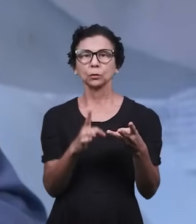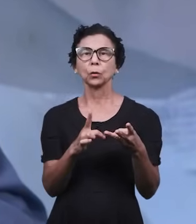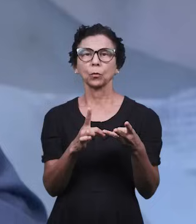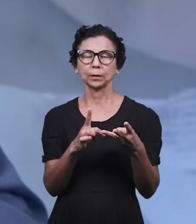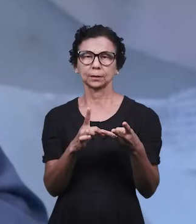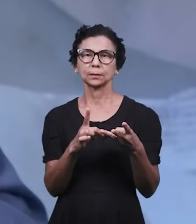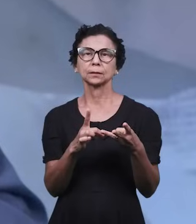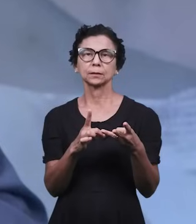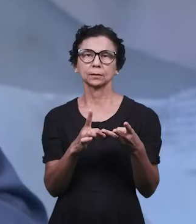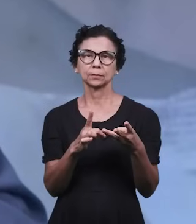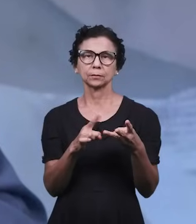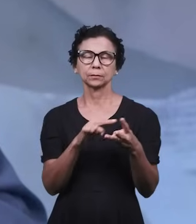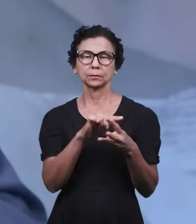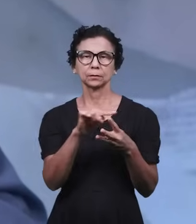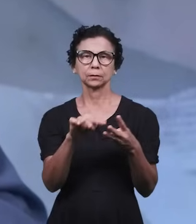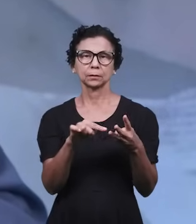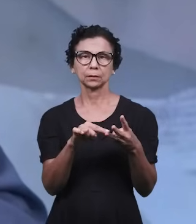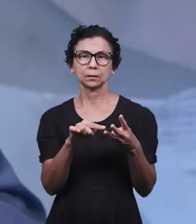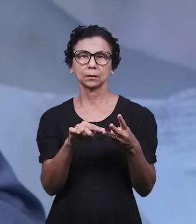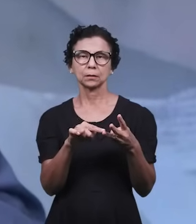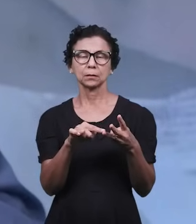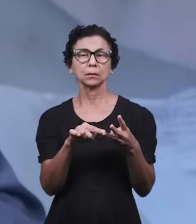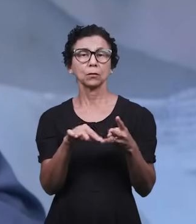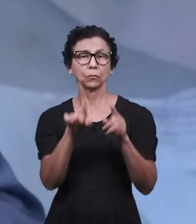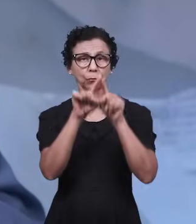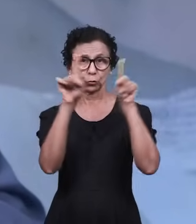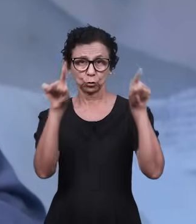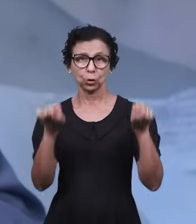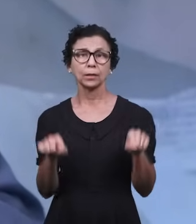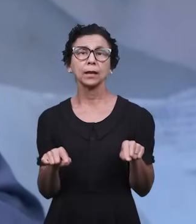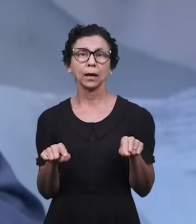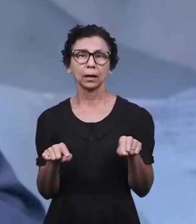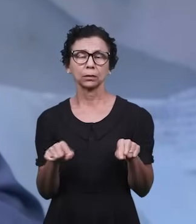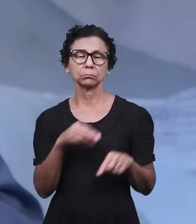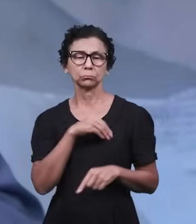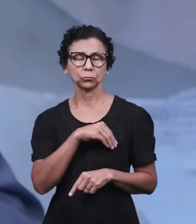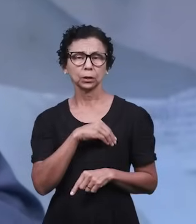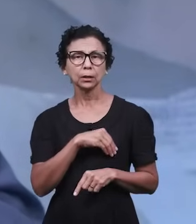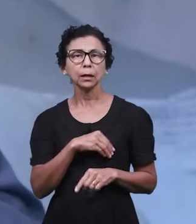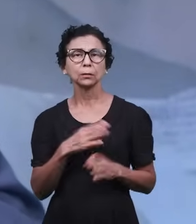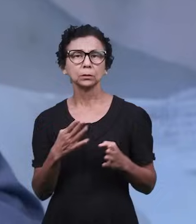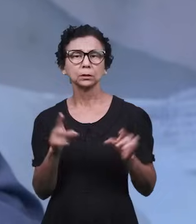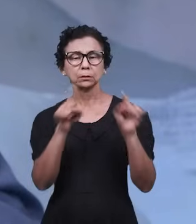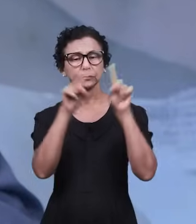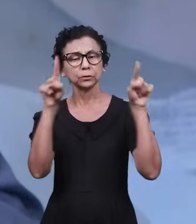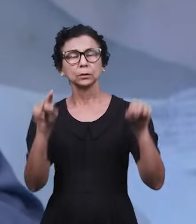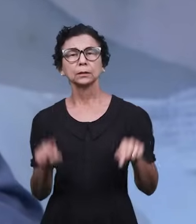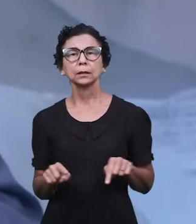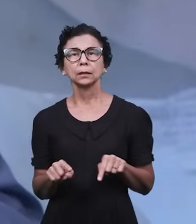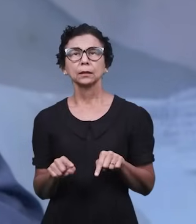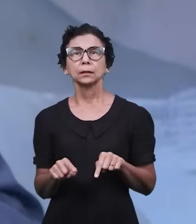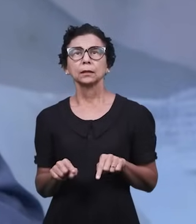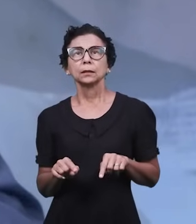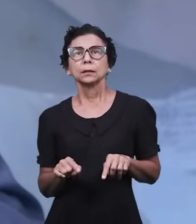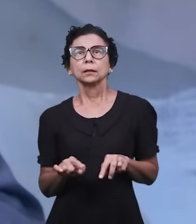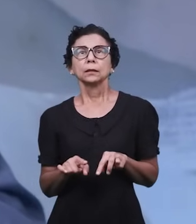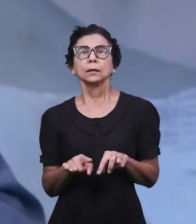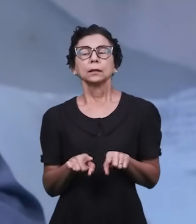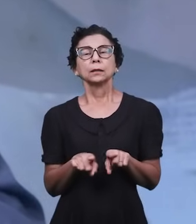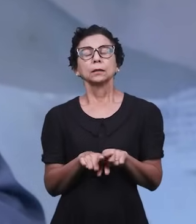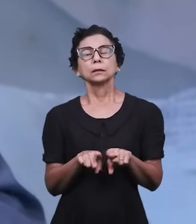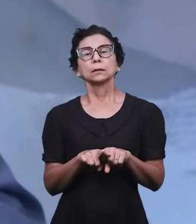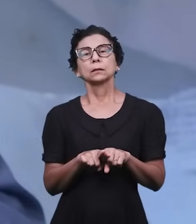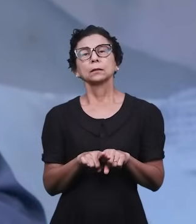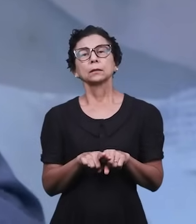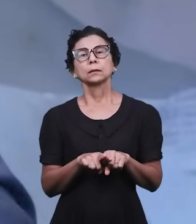funcionários, gerentes, diretores, são funcionários mesmo. Tem salário, tem tudo, são funcionários. E acima disso tem